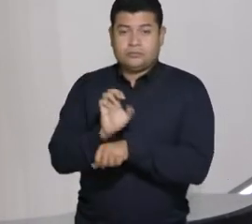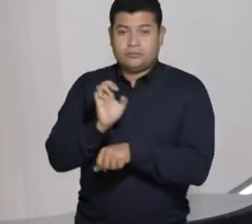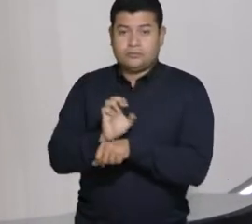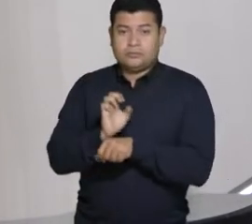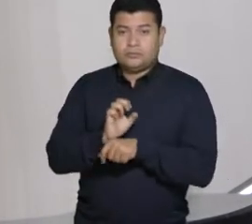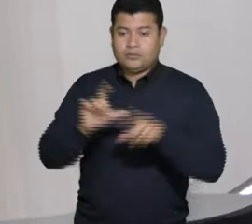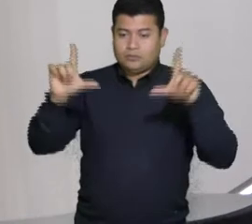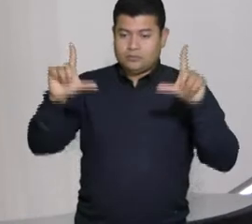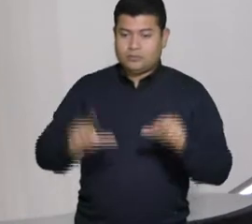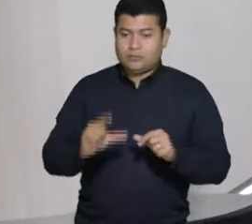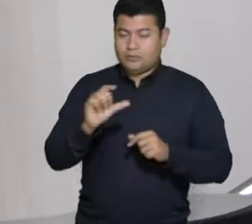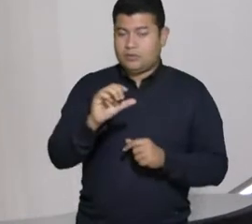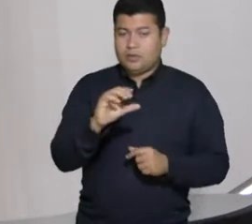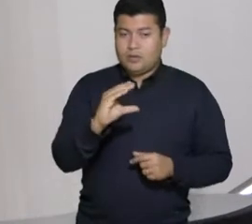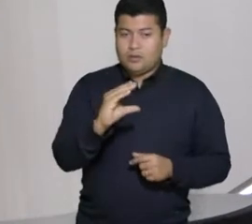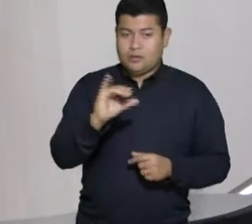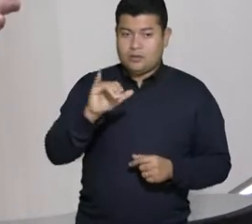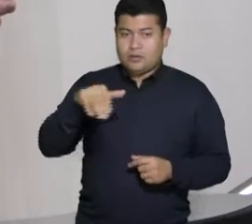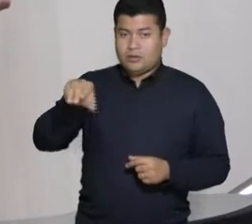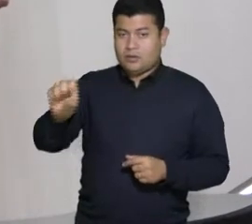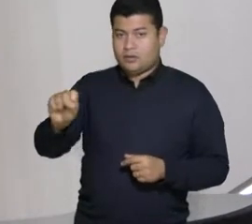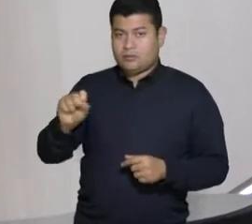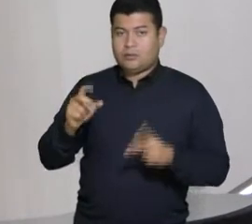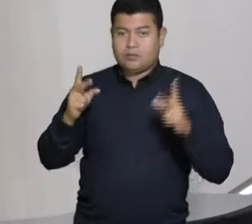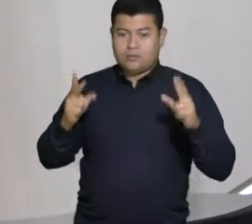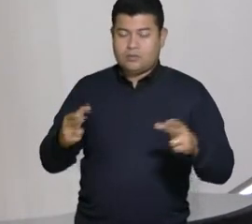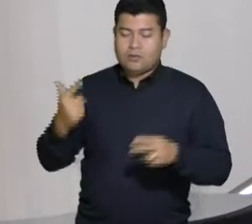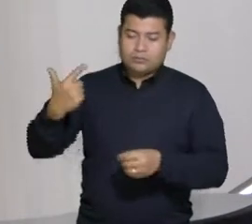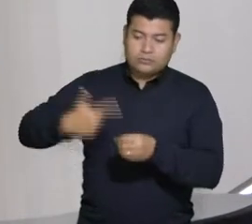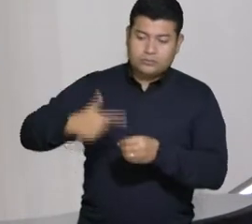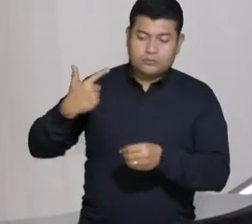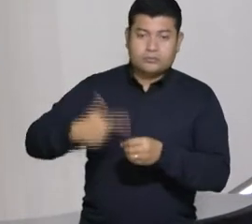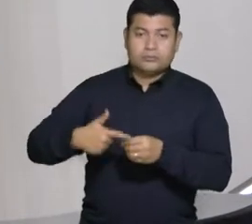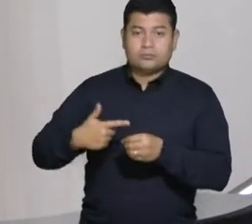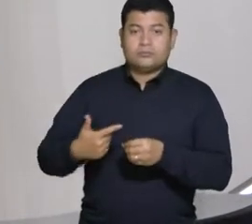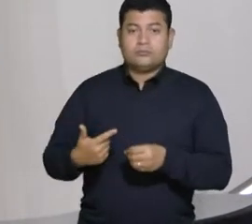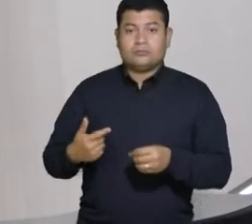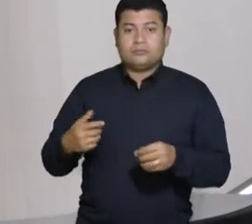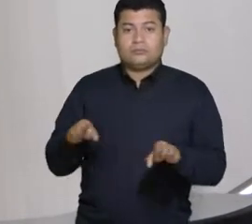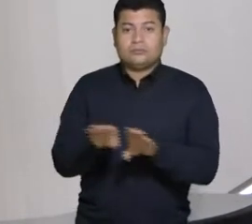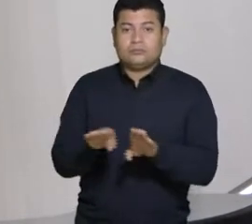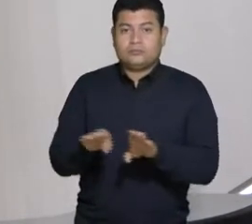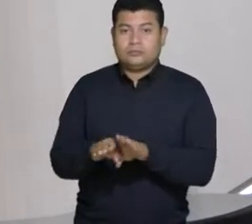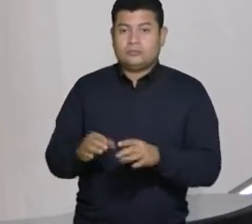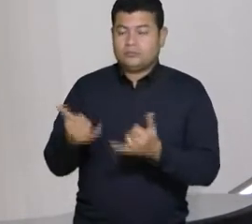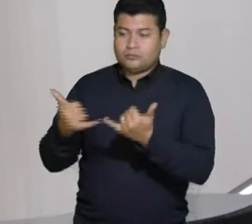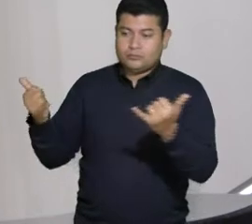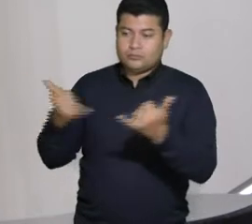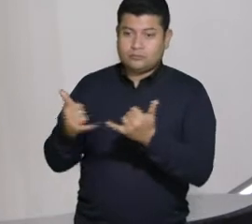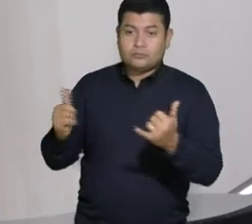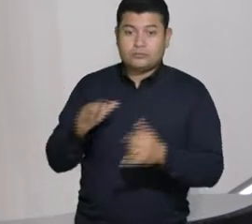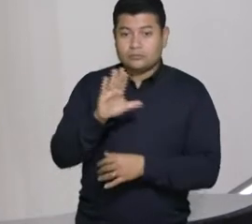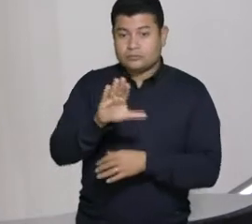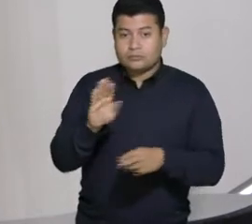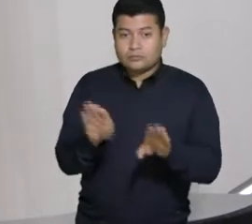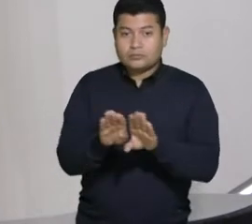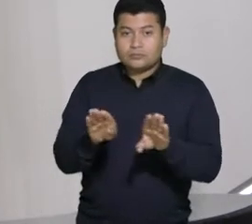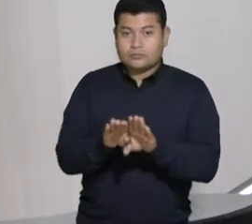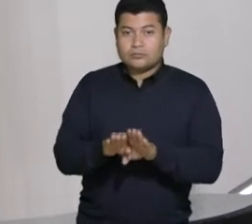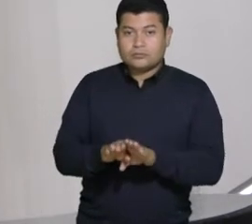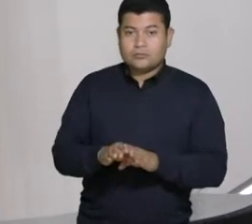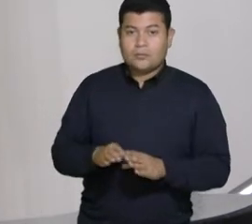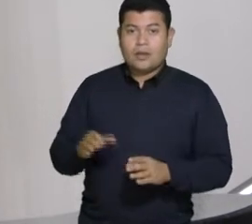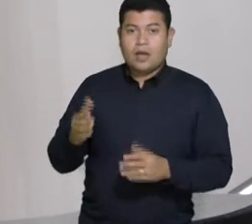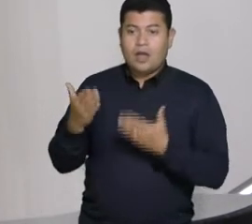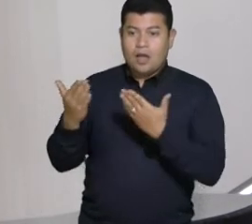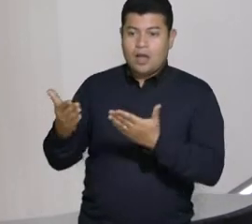ICMS do gás natural tal como fez com a gasolina e como fez com energia elétrica mas também a Petrobras